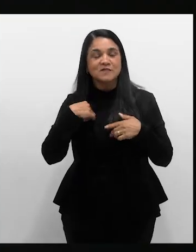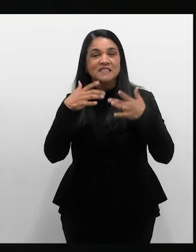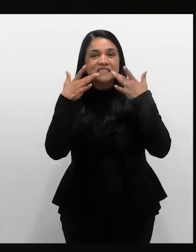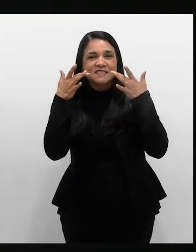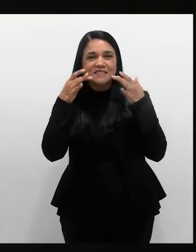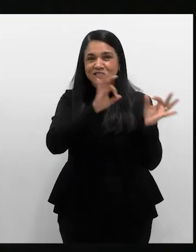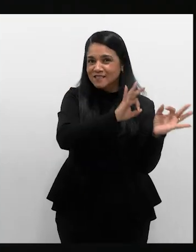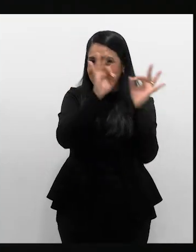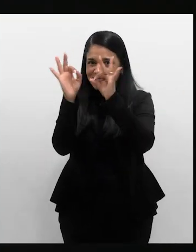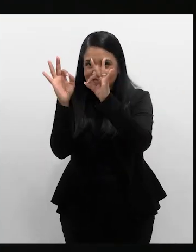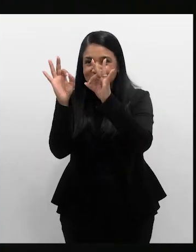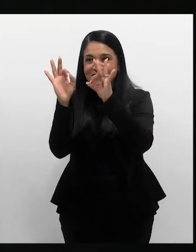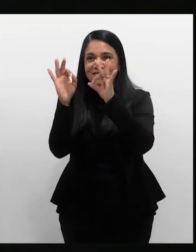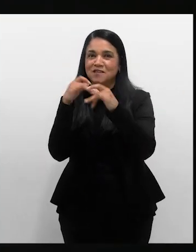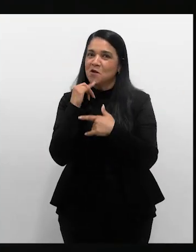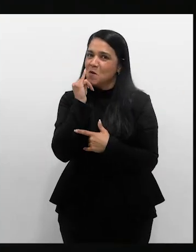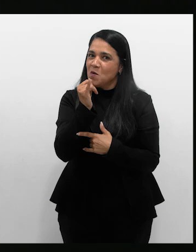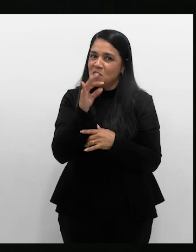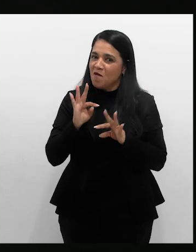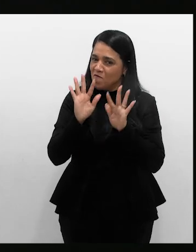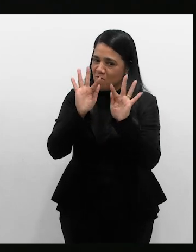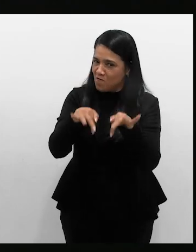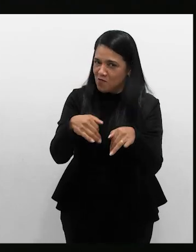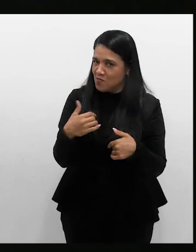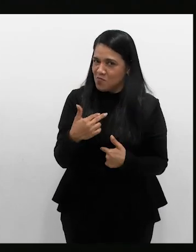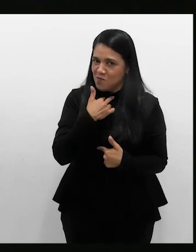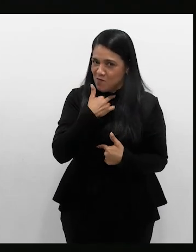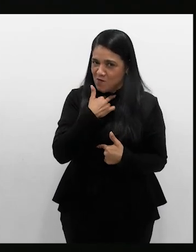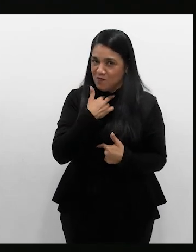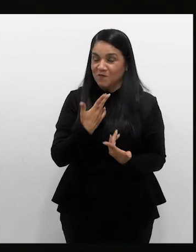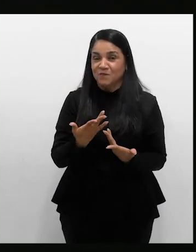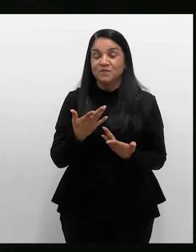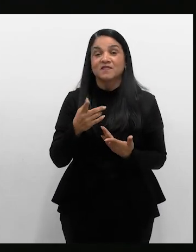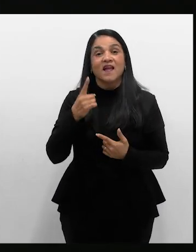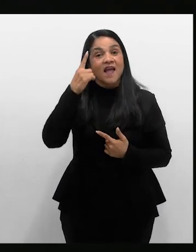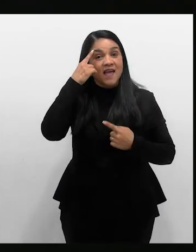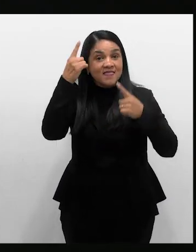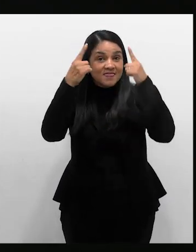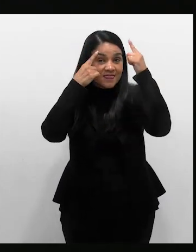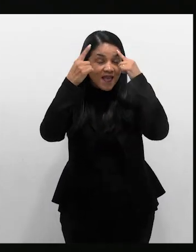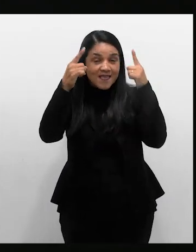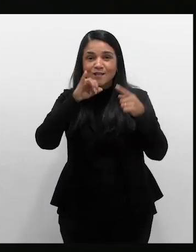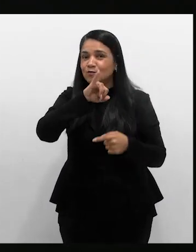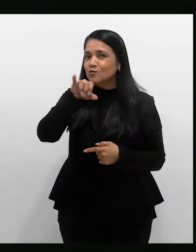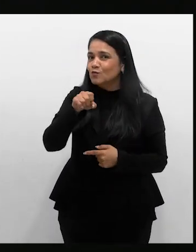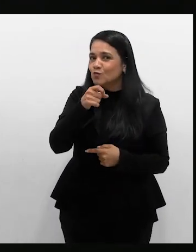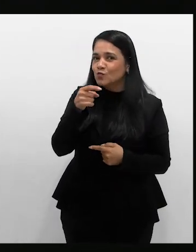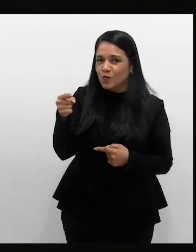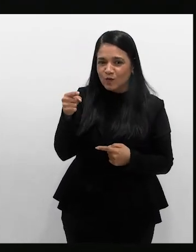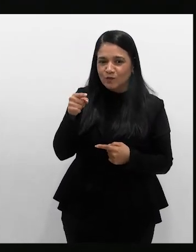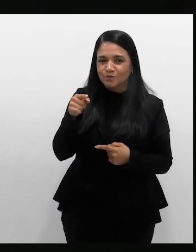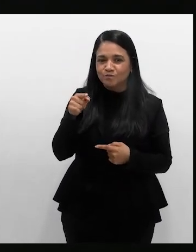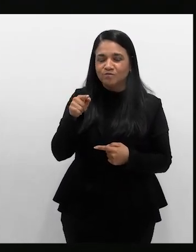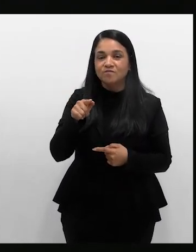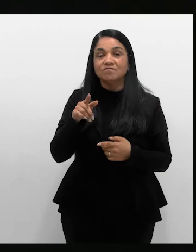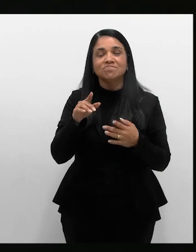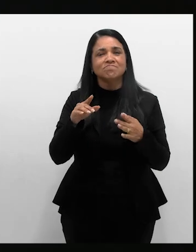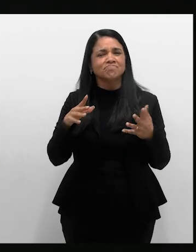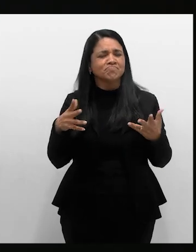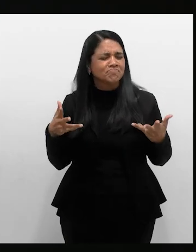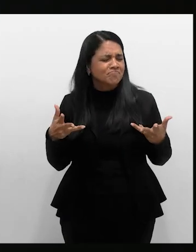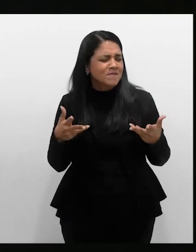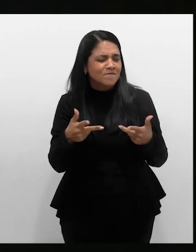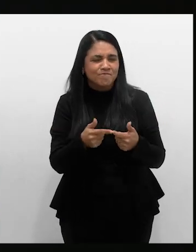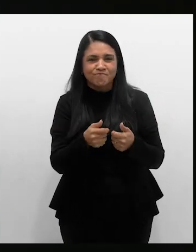saber. Aí não dá para a gente contar aqui, né? Mas essa ideia do João é sensacional e eu acho que é